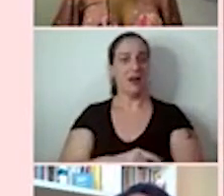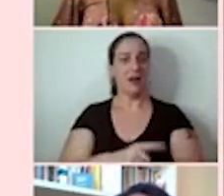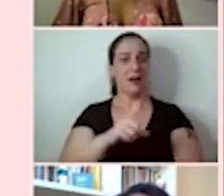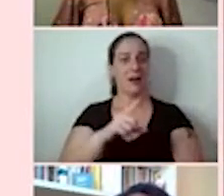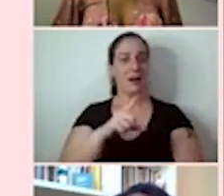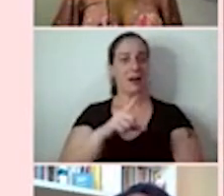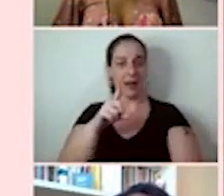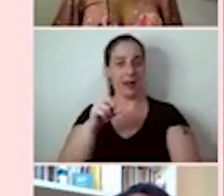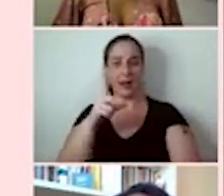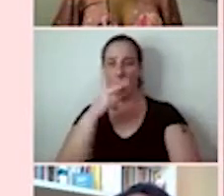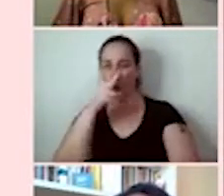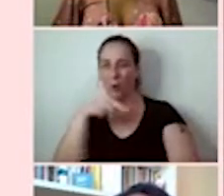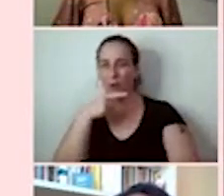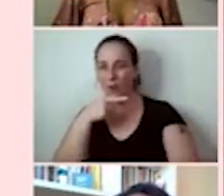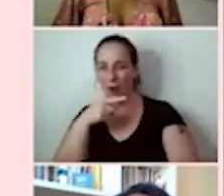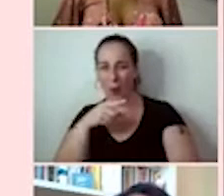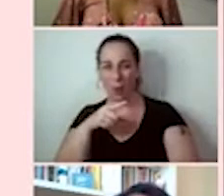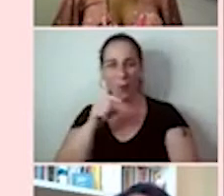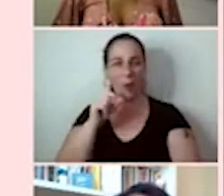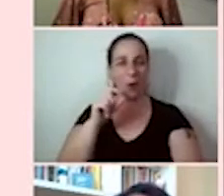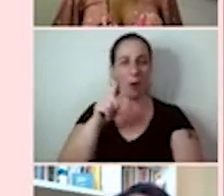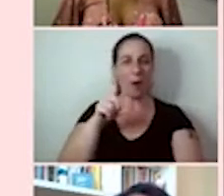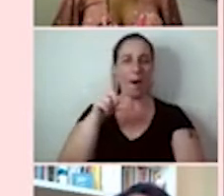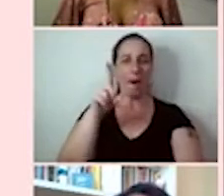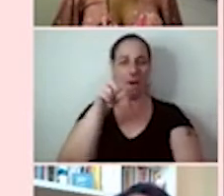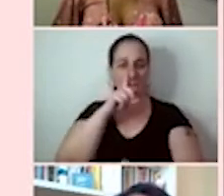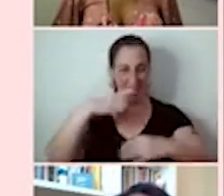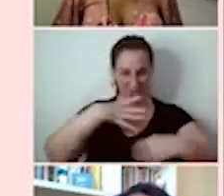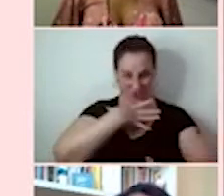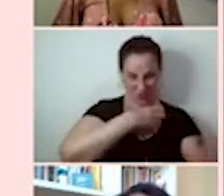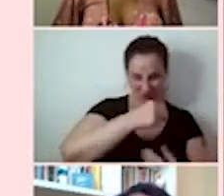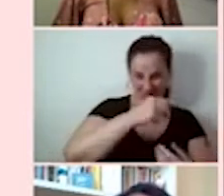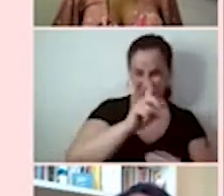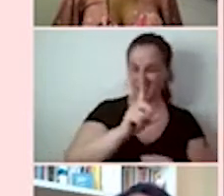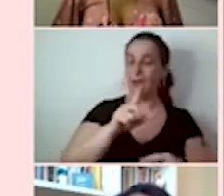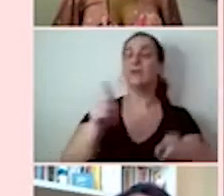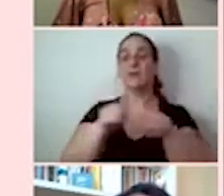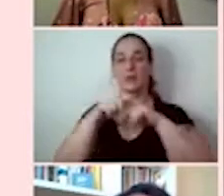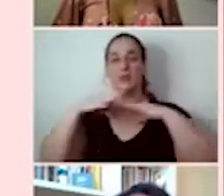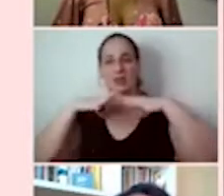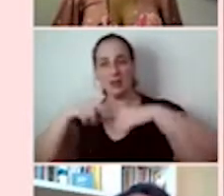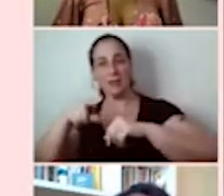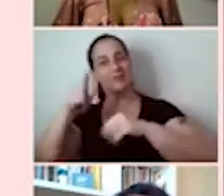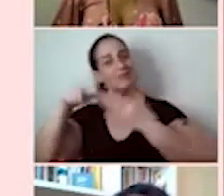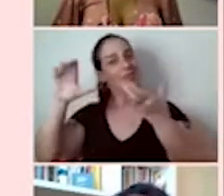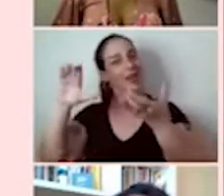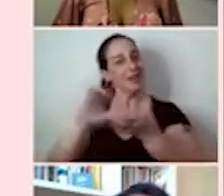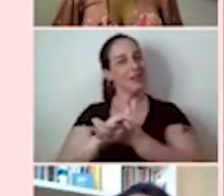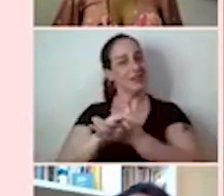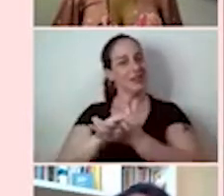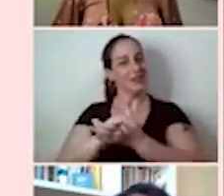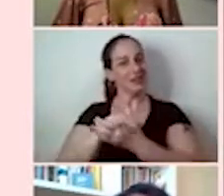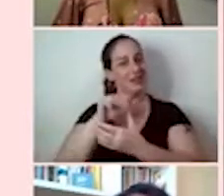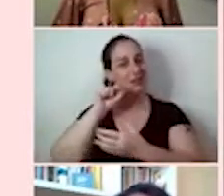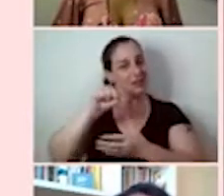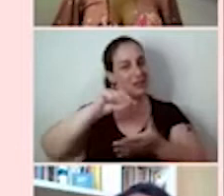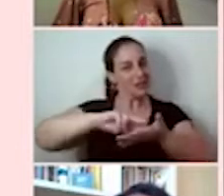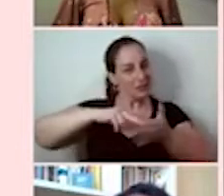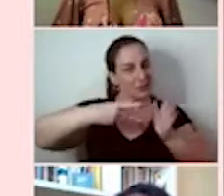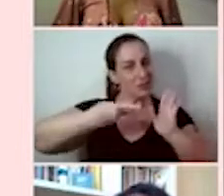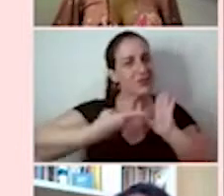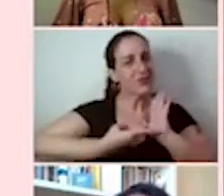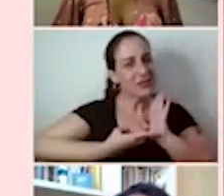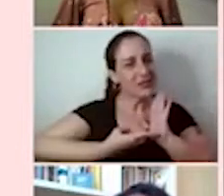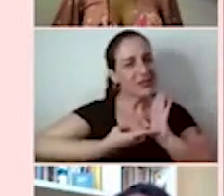tu falasse, né? Não só de filhos, mas de pets, elas são esposas, e isso significa que existe uma série